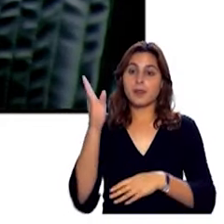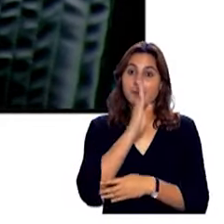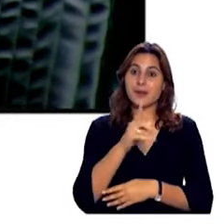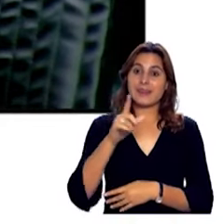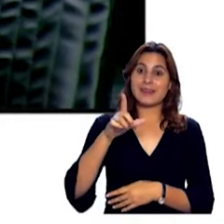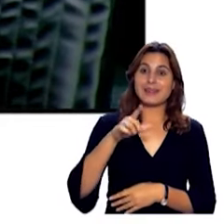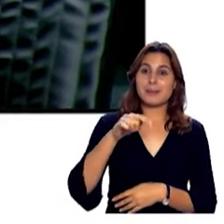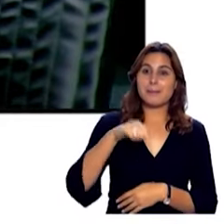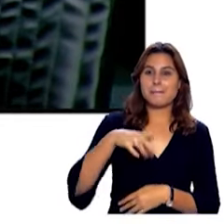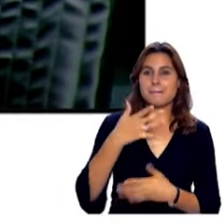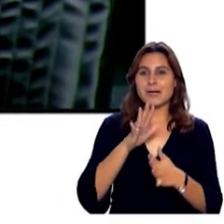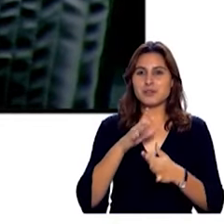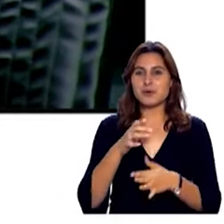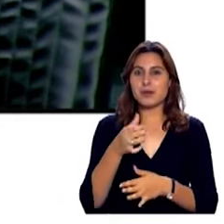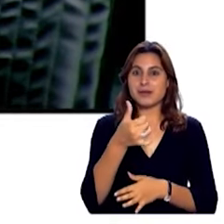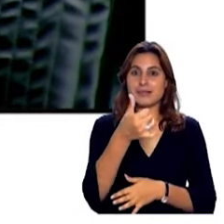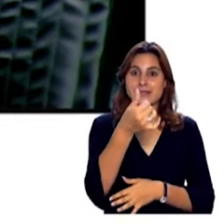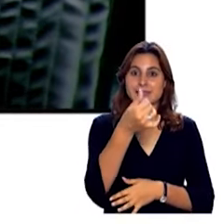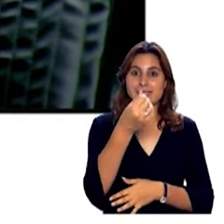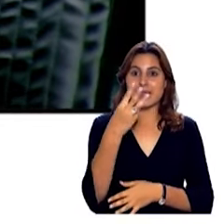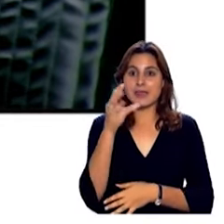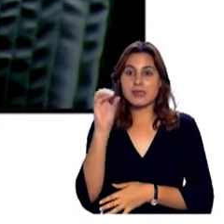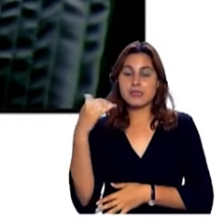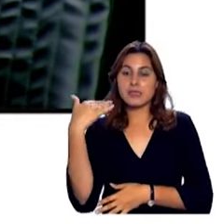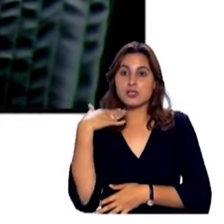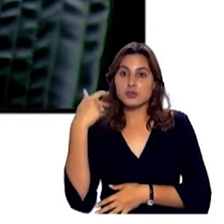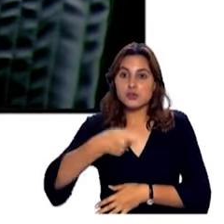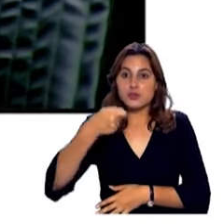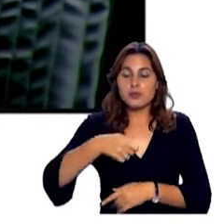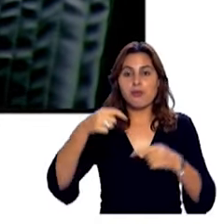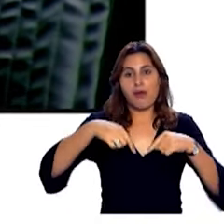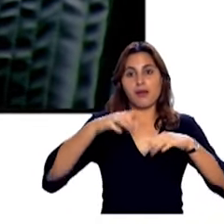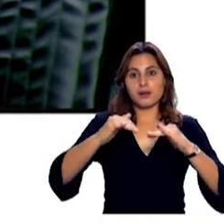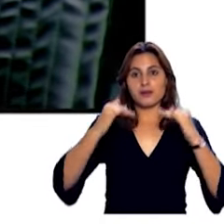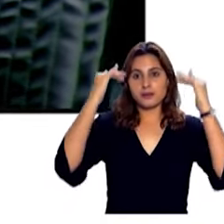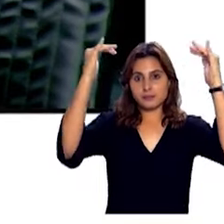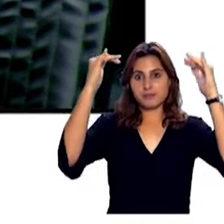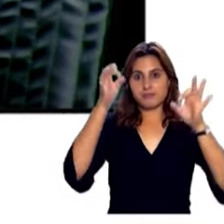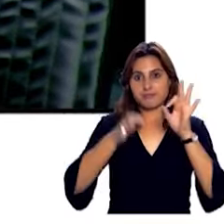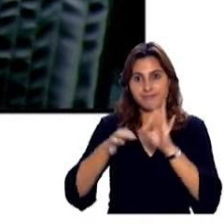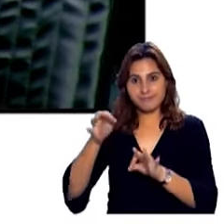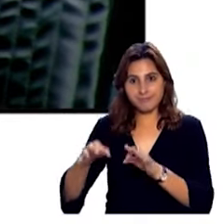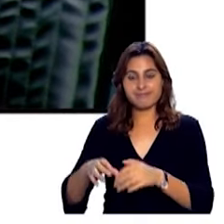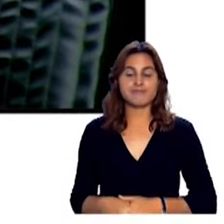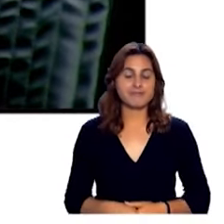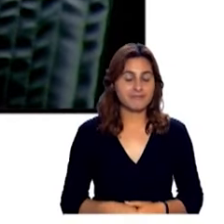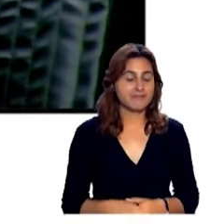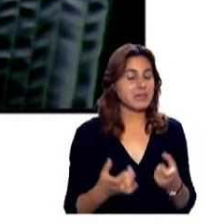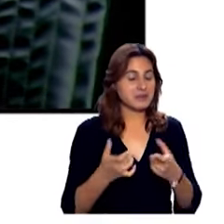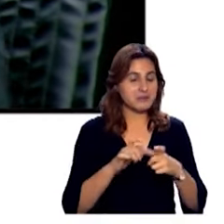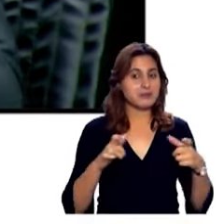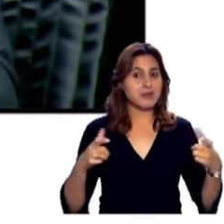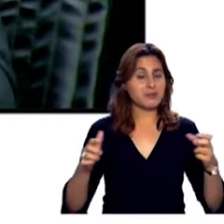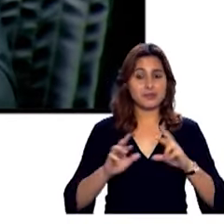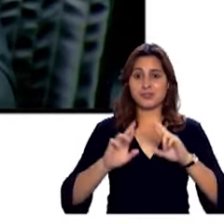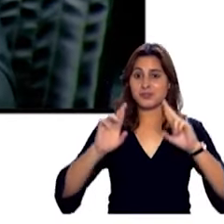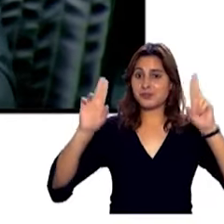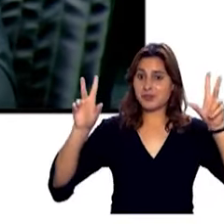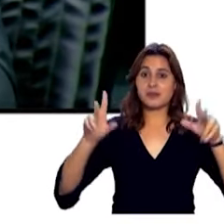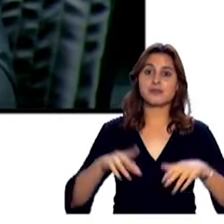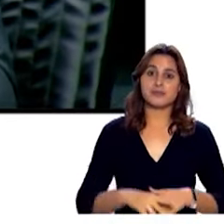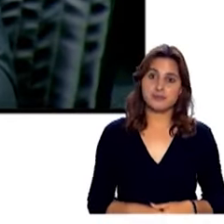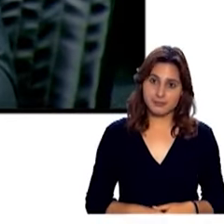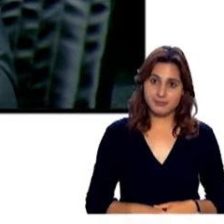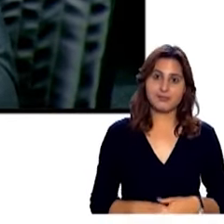630 juízes aqui no Superior Tribunal de Justiça é um volume muito diferente do daquele com o qual a gente